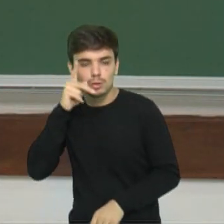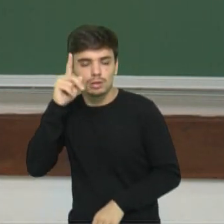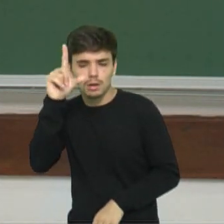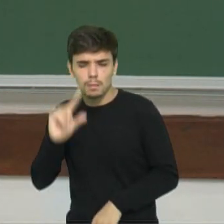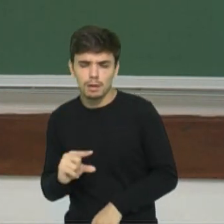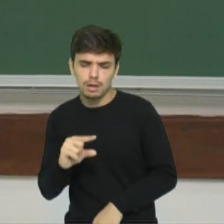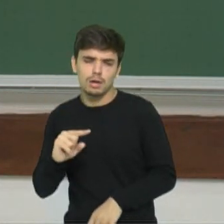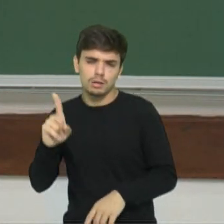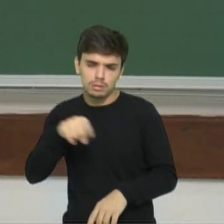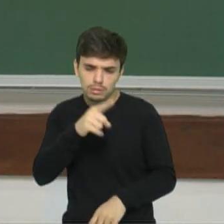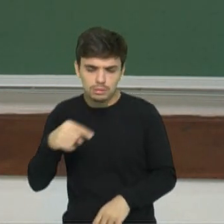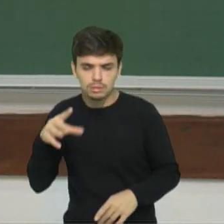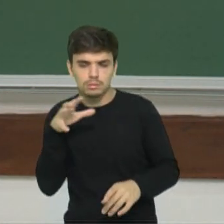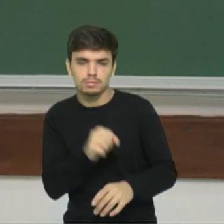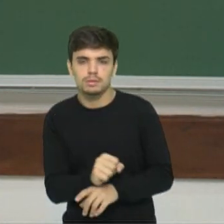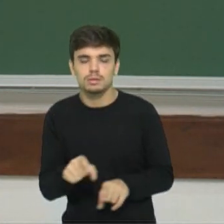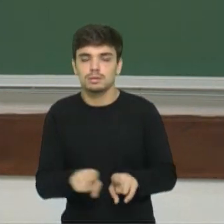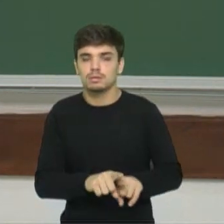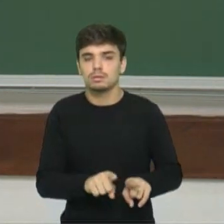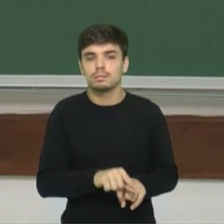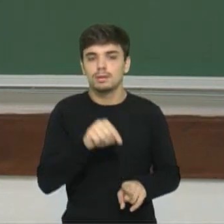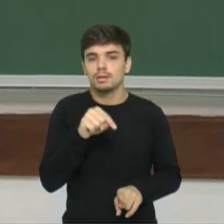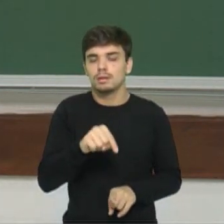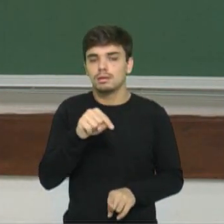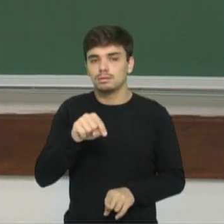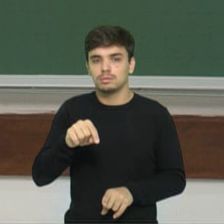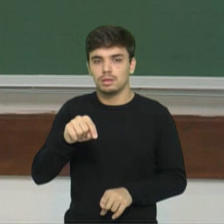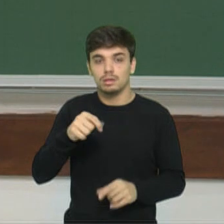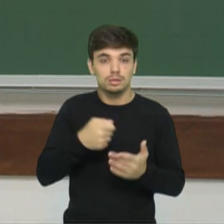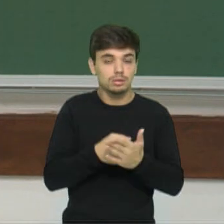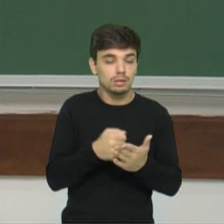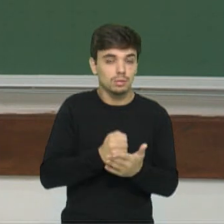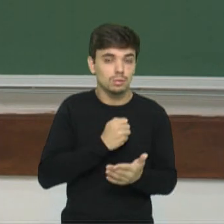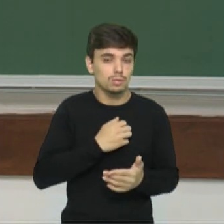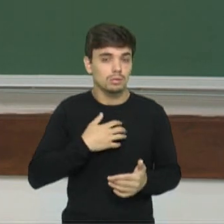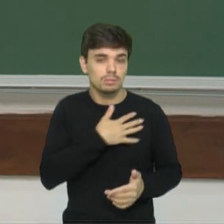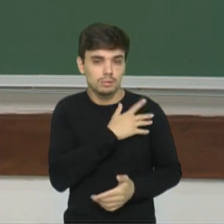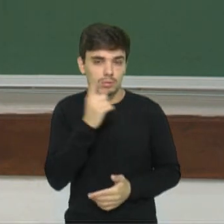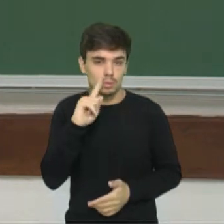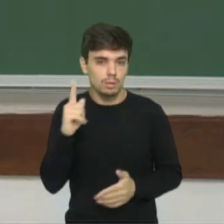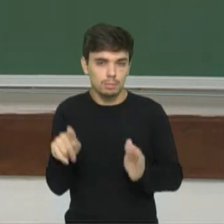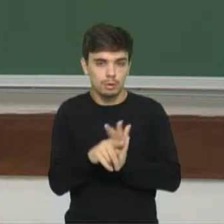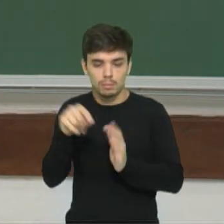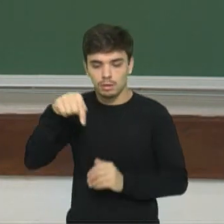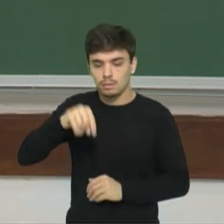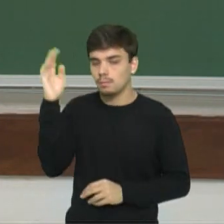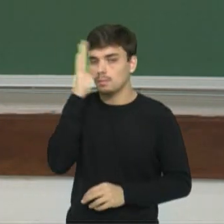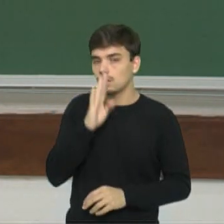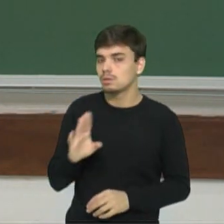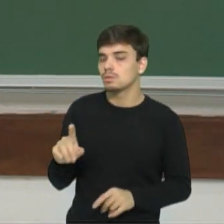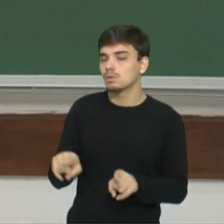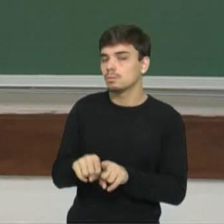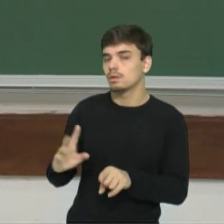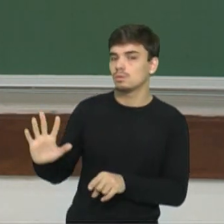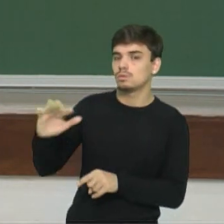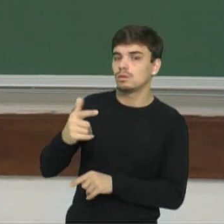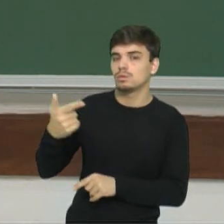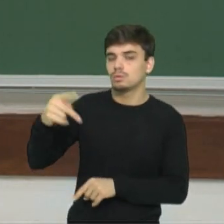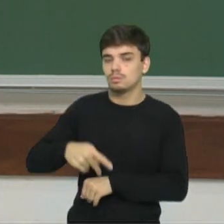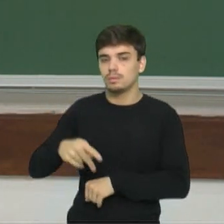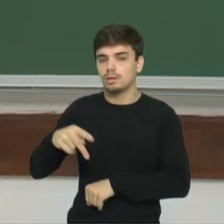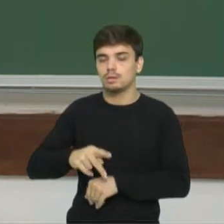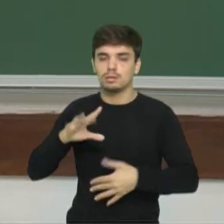diminuídos, cerceados e cassados. E essa ditadura militar, ela não é típica do Brasil, ela acontece aí em outros países da